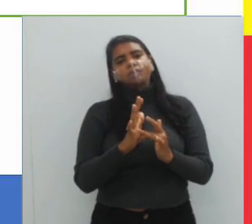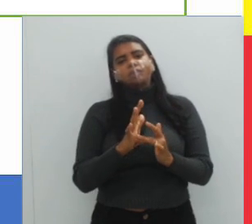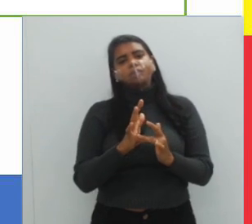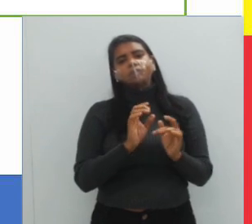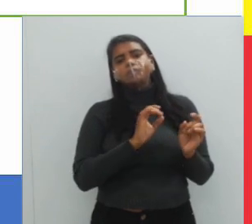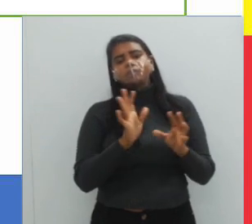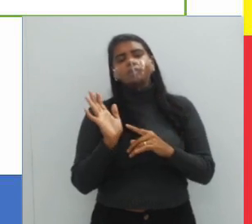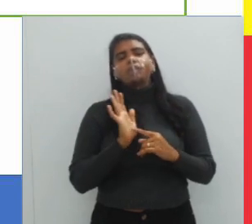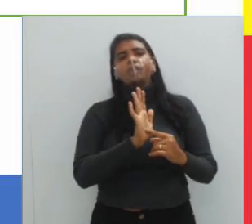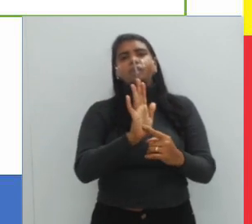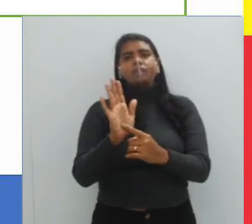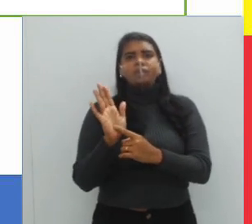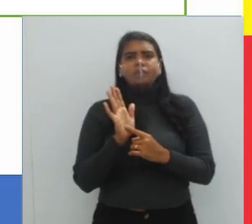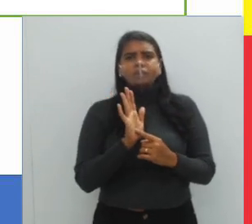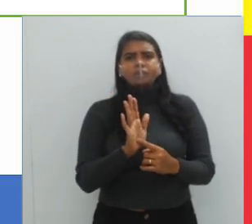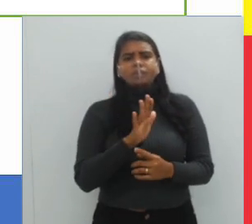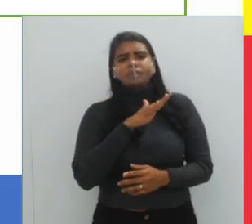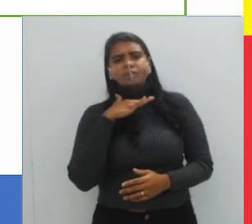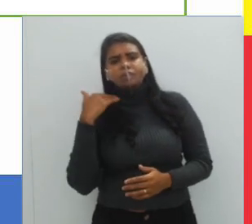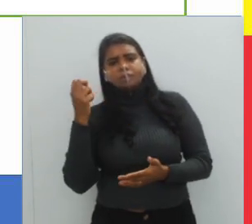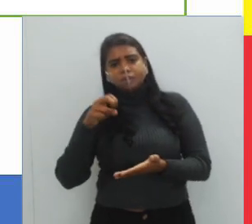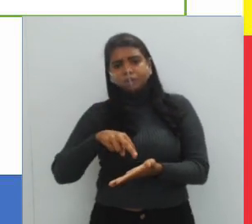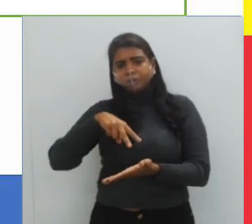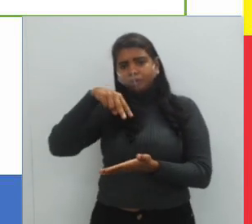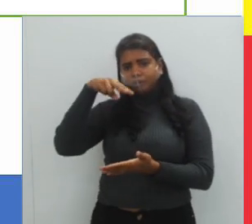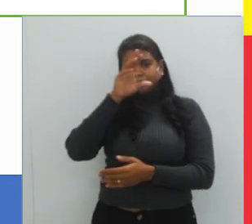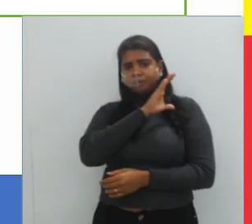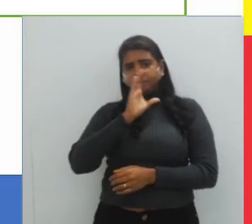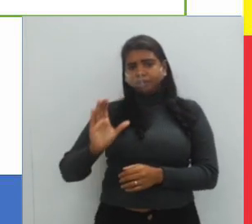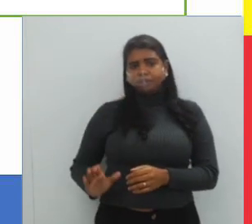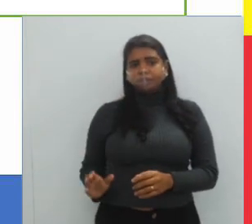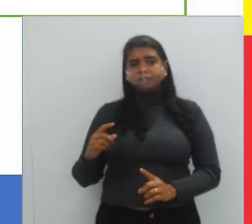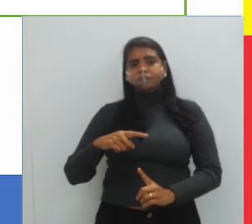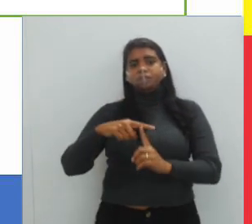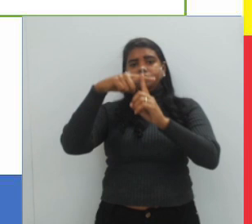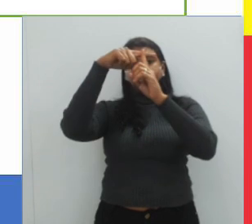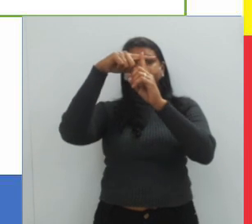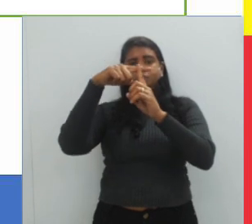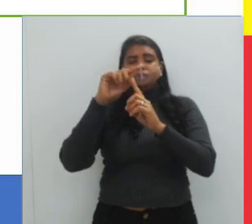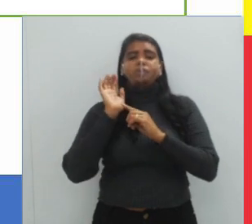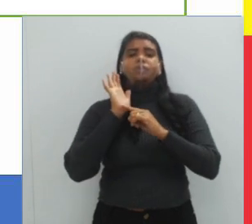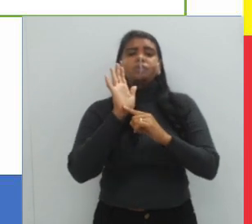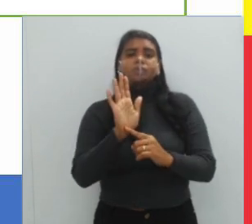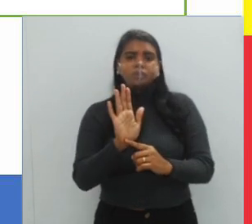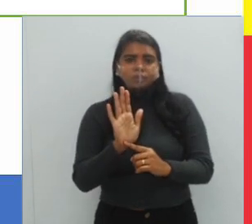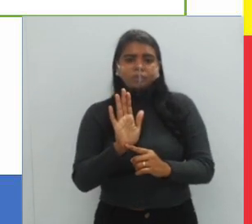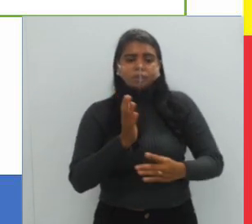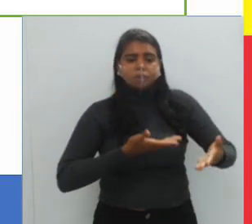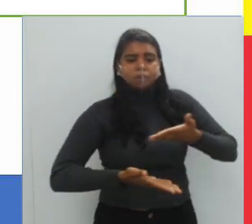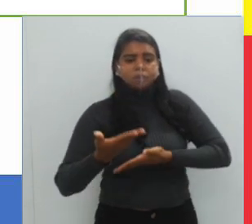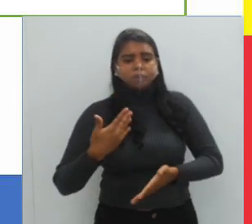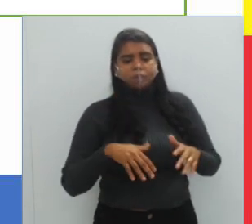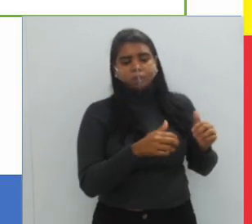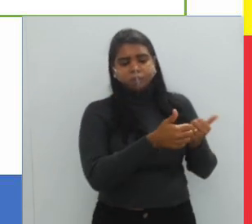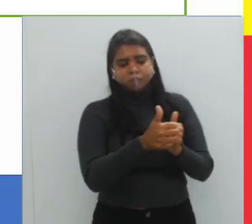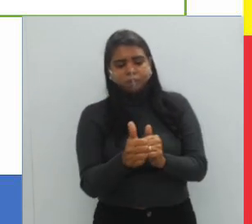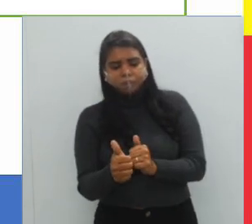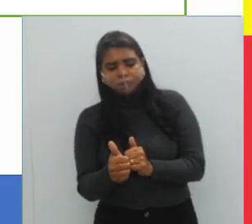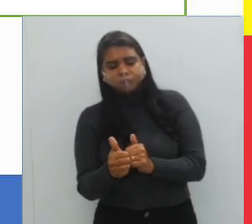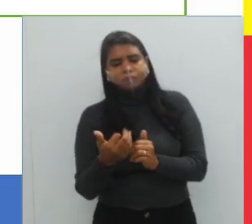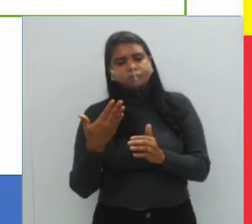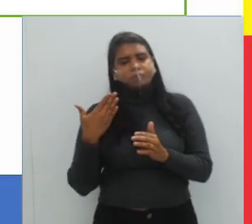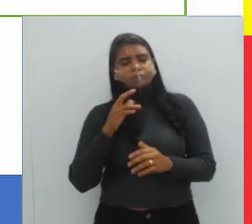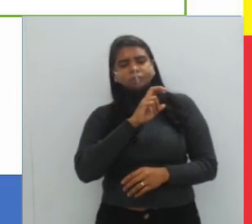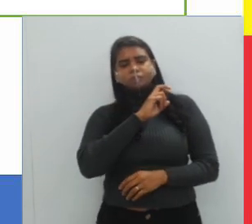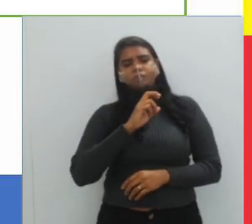Nazaré. Além de representar a morte de Cristo, a cruz simboliza para os seus seguidores, certo?